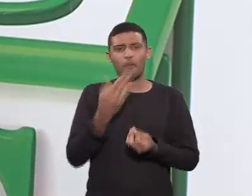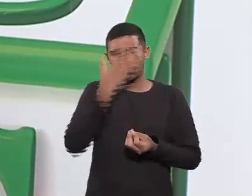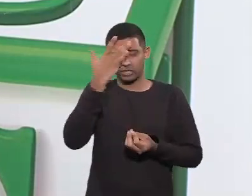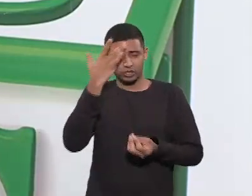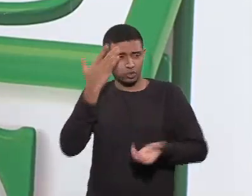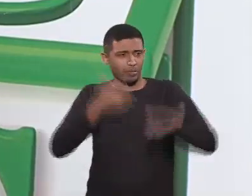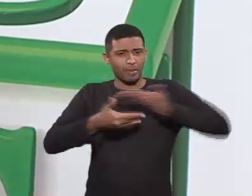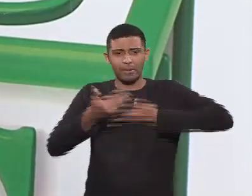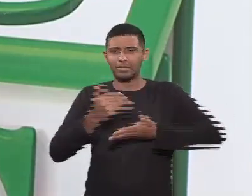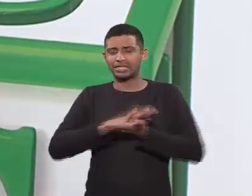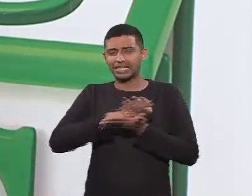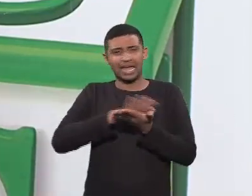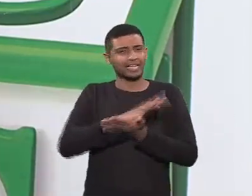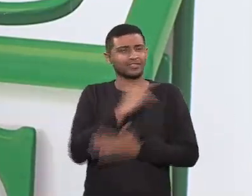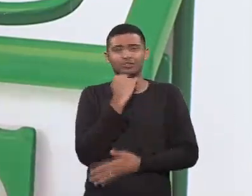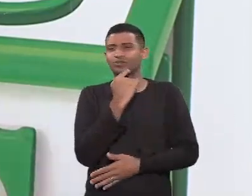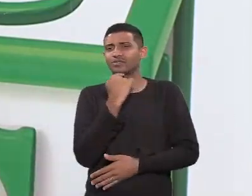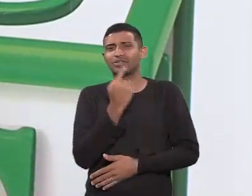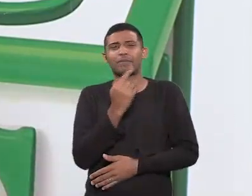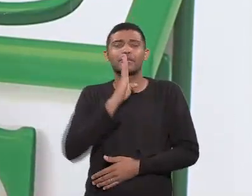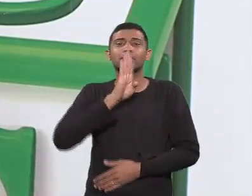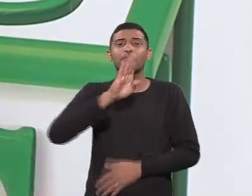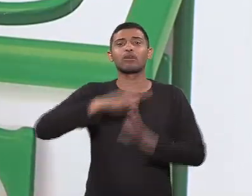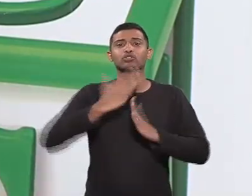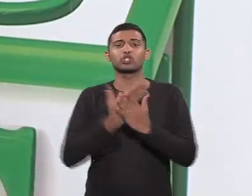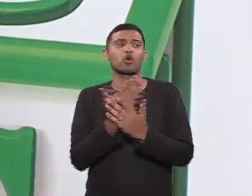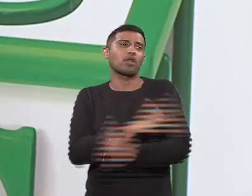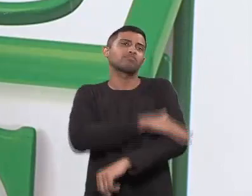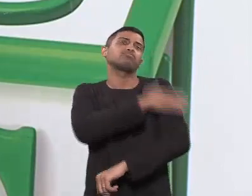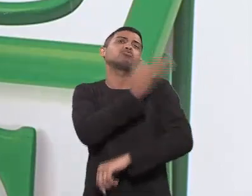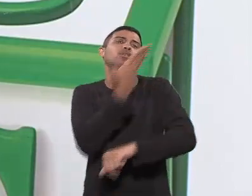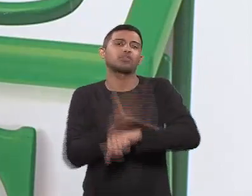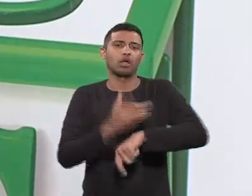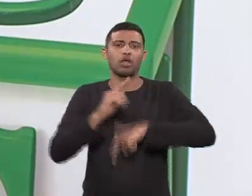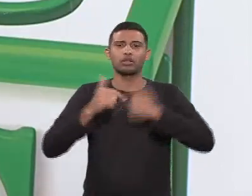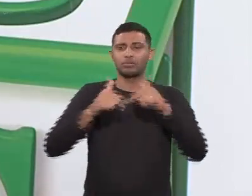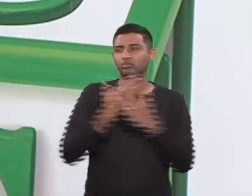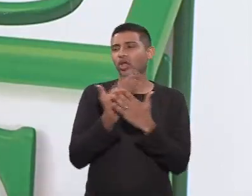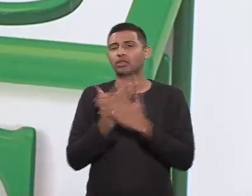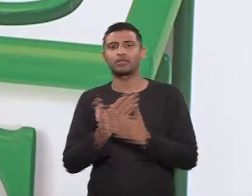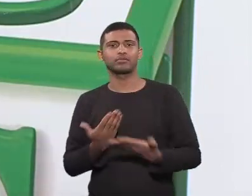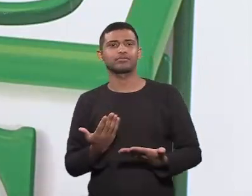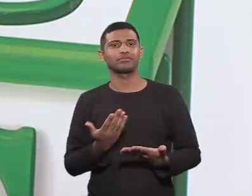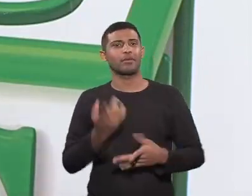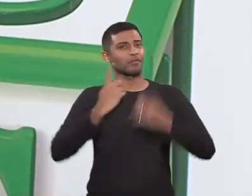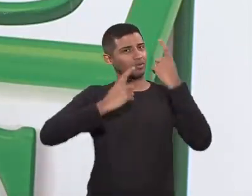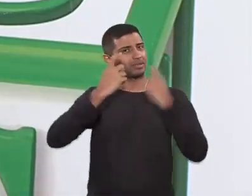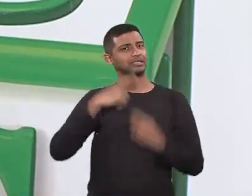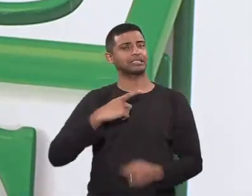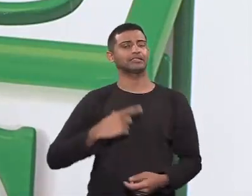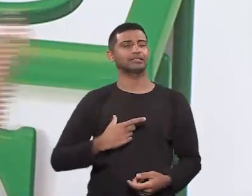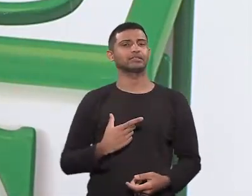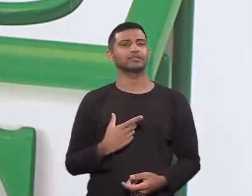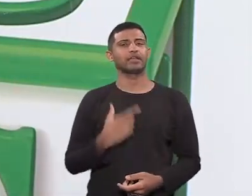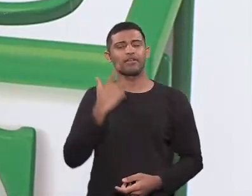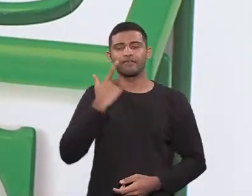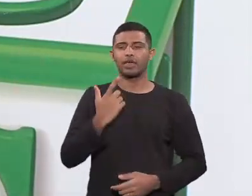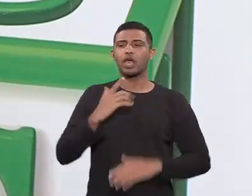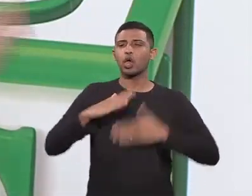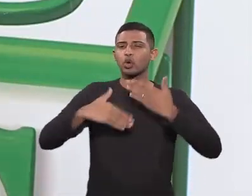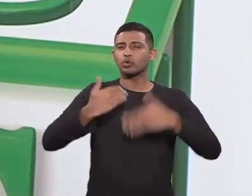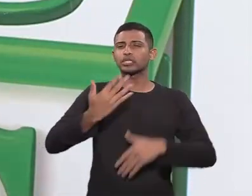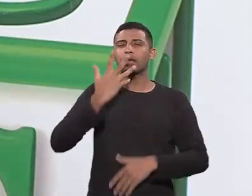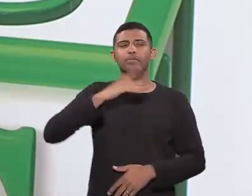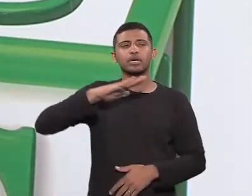bem, principalmente numa escola de turno integral e tal. Então, existe uma preocupação muito grande. Então, assim, à medida que as crianças